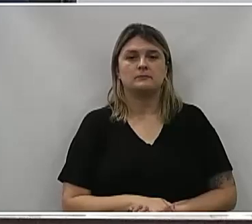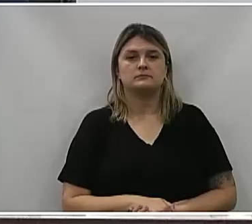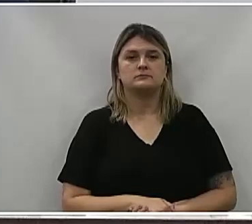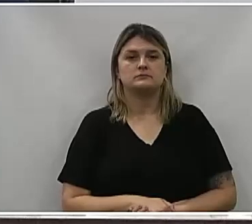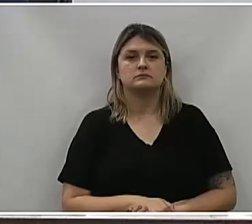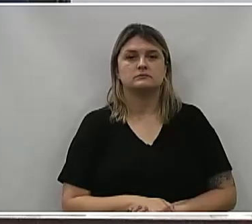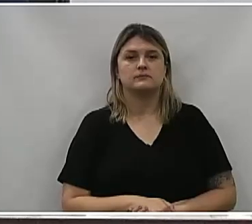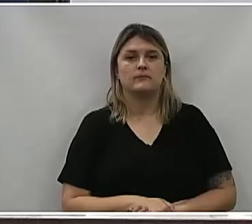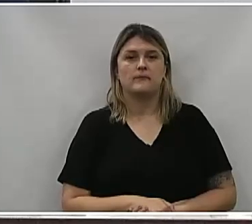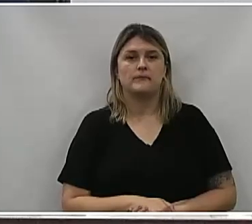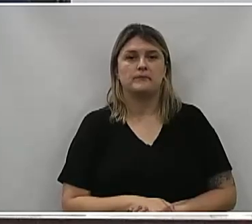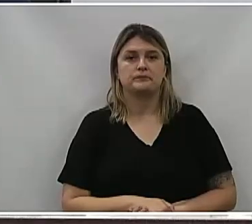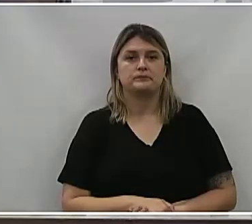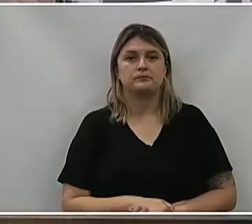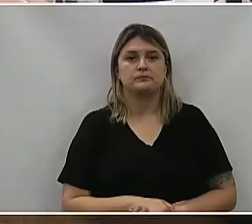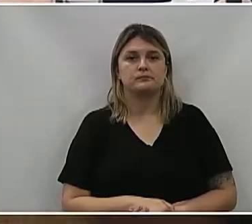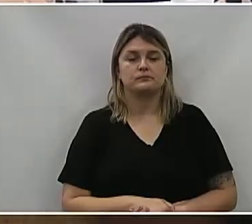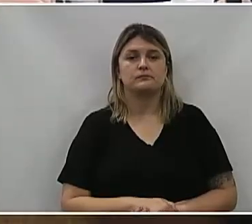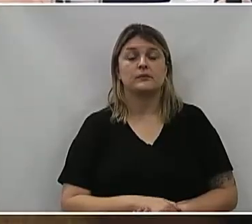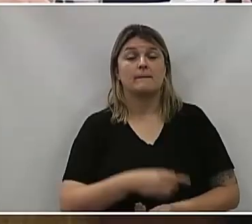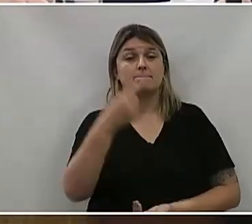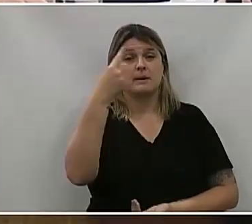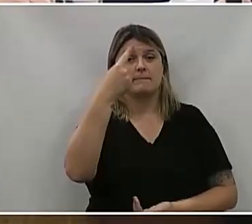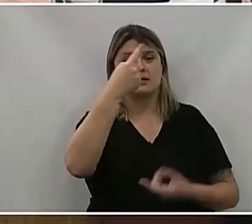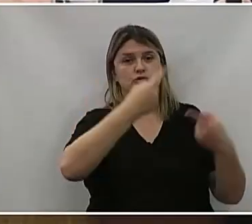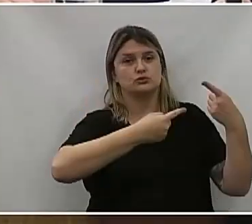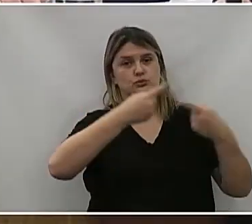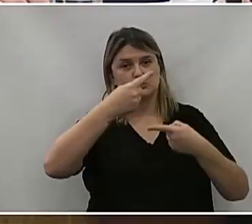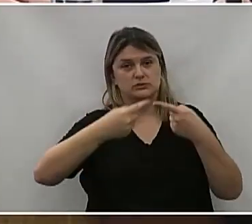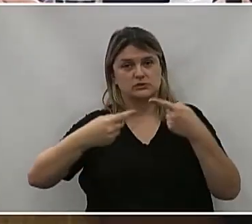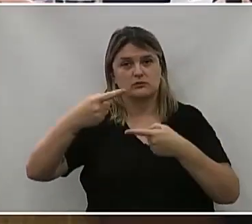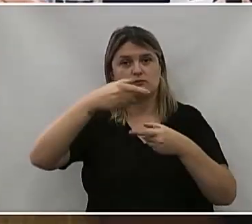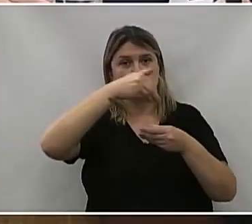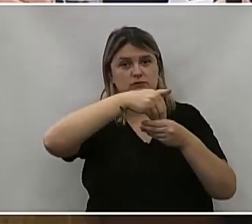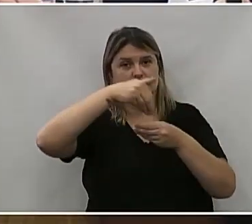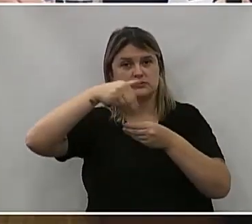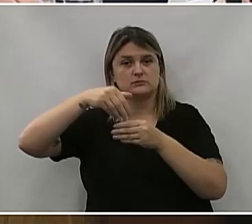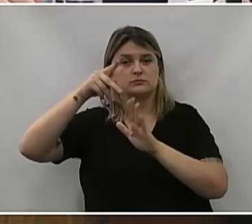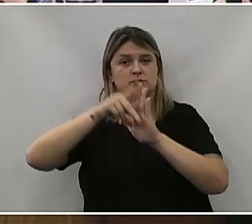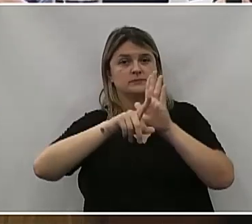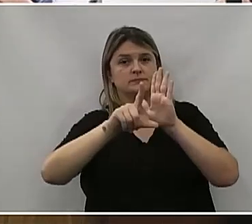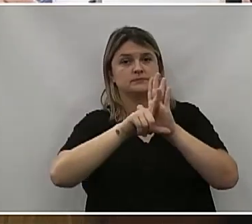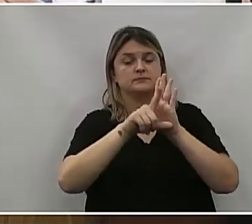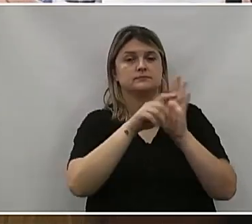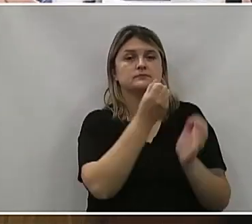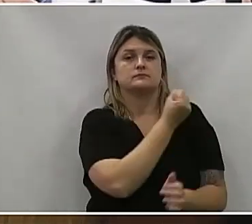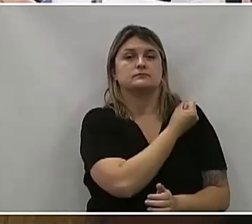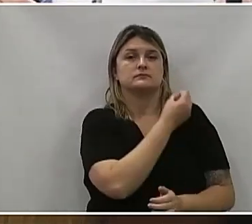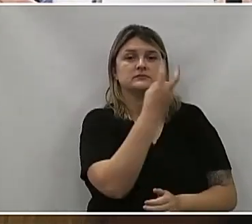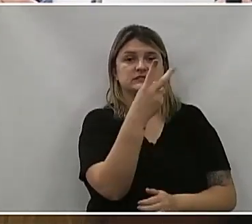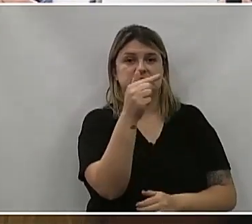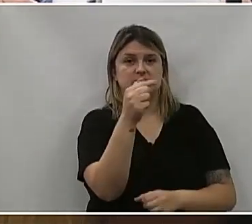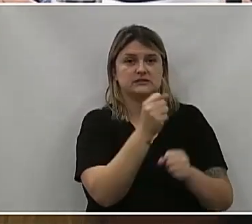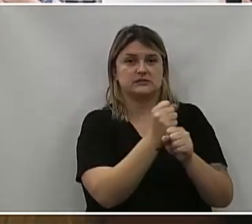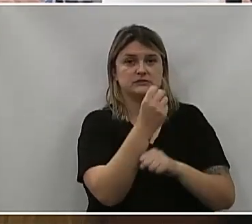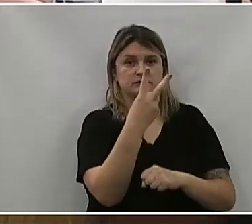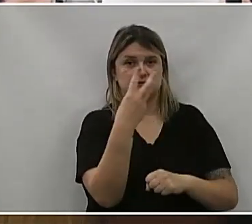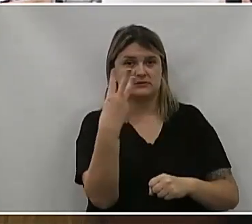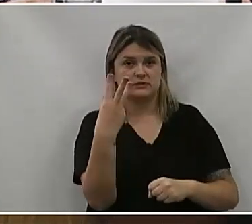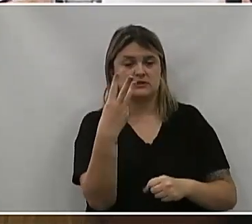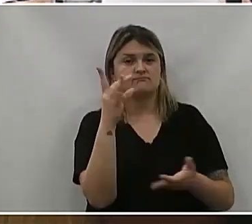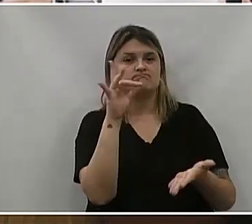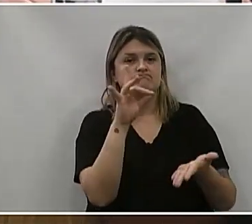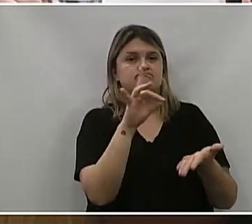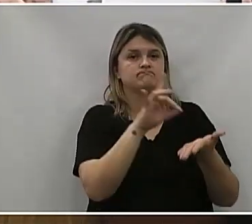ordinário número 27 de 2023. Em primeira discussão e votação do projeto de lei ordinária número 27 de 2023,